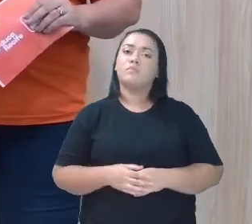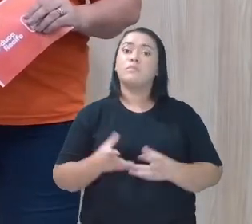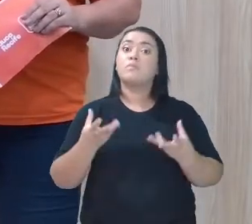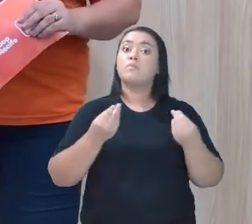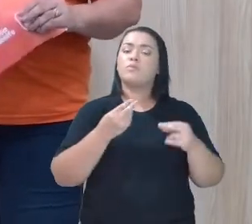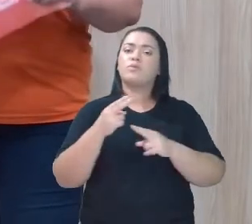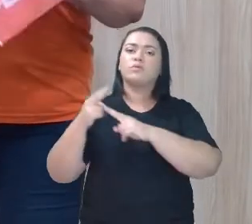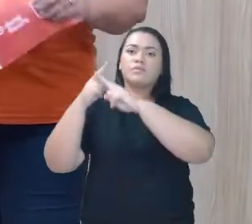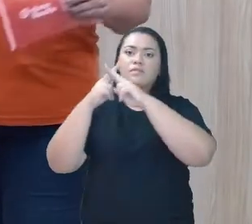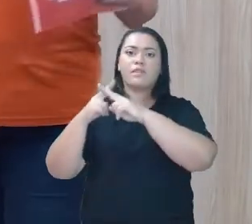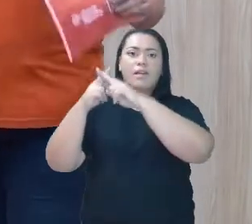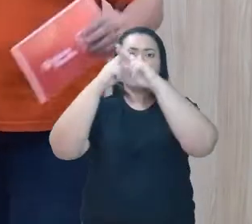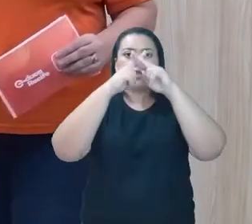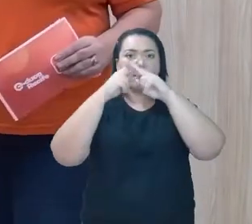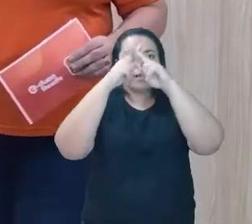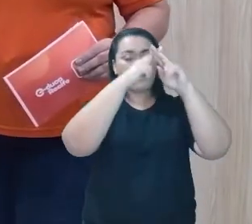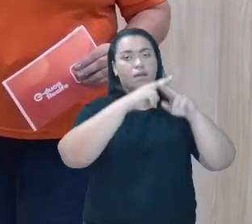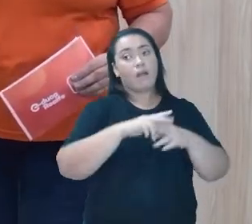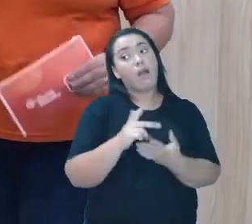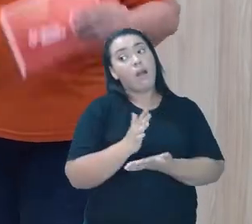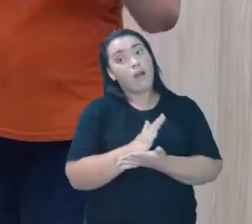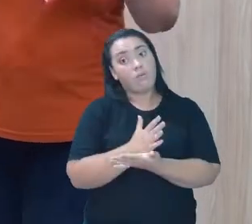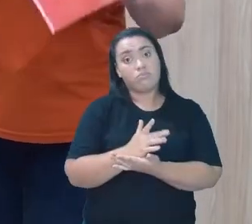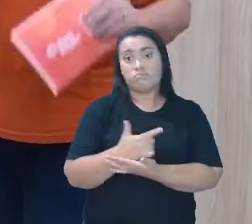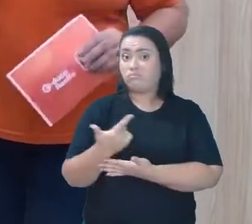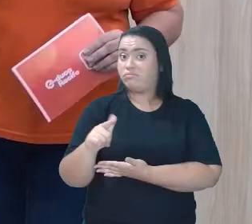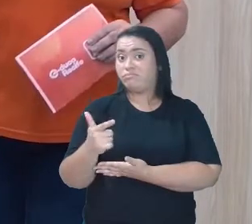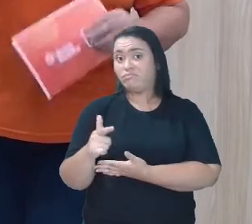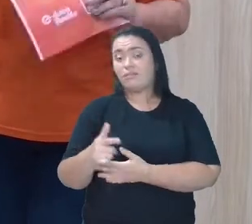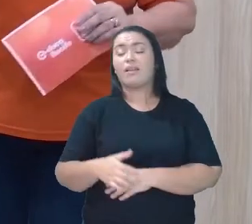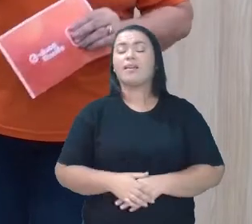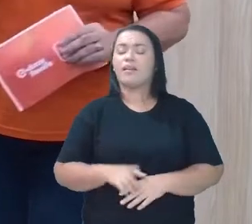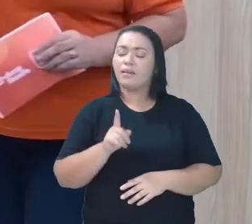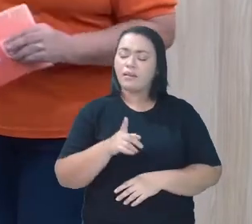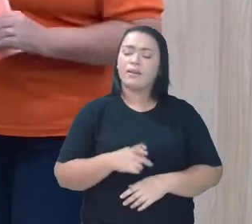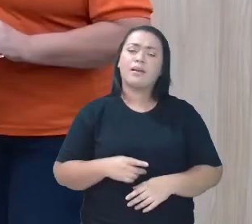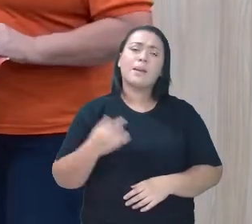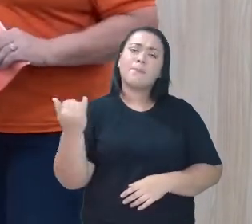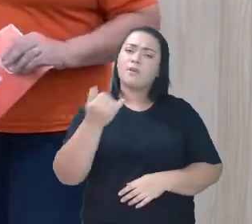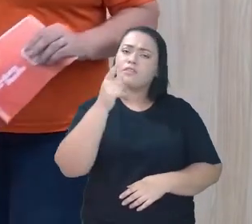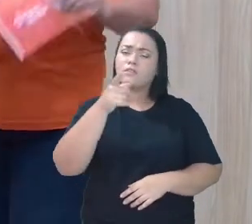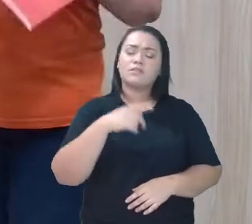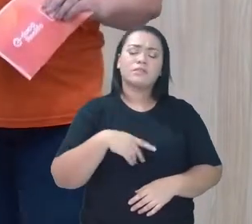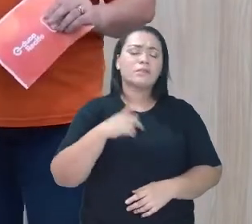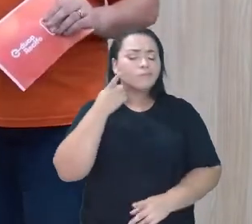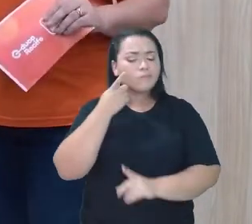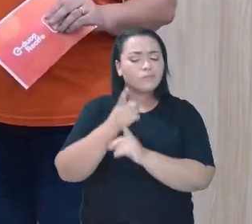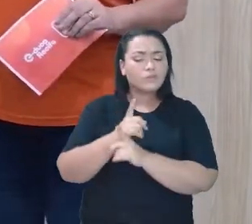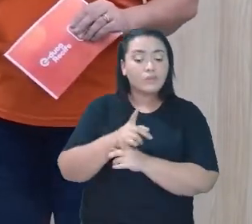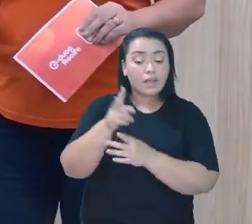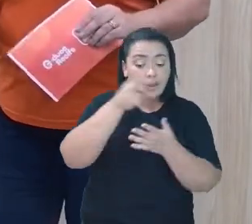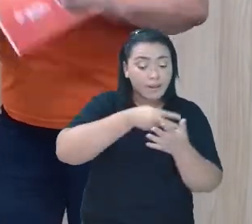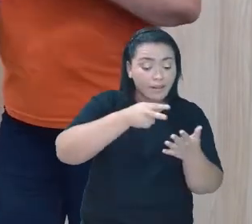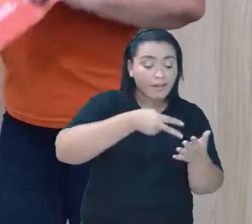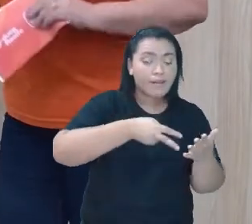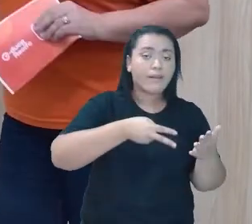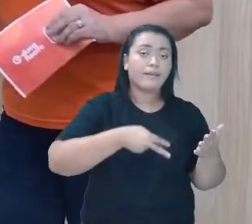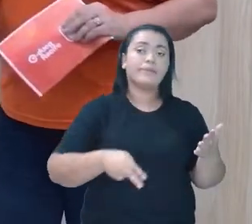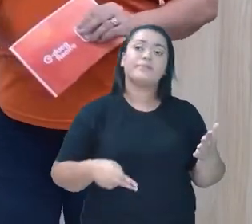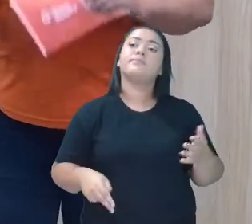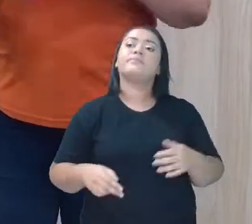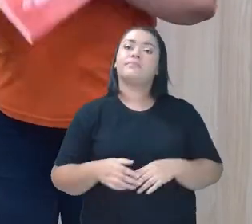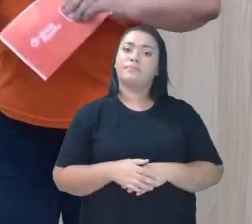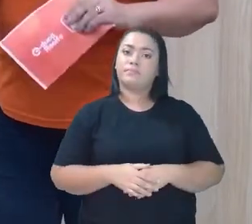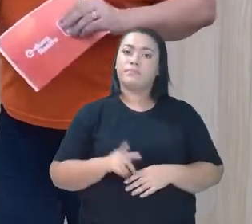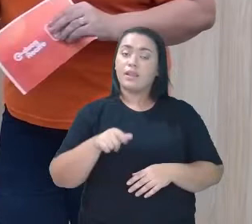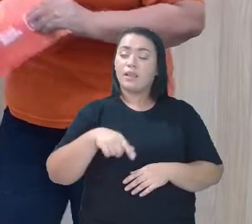muitos satélites. E existem outros que não têm. Então, é importante também vocês descobrirem aí, através da leitura,